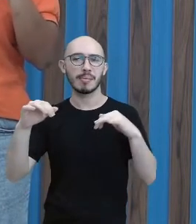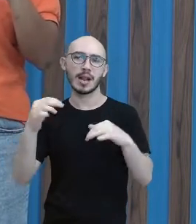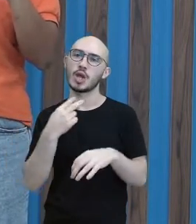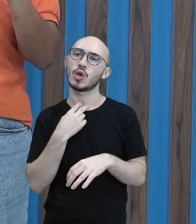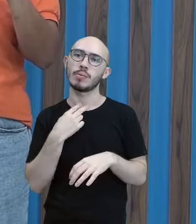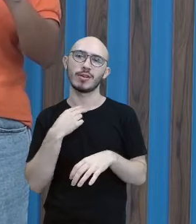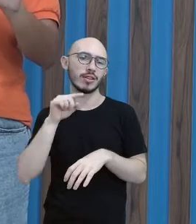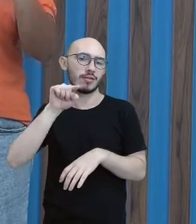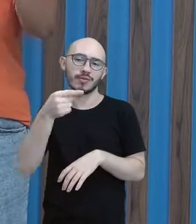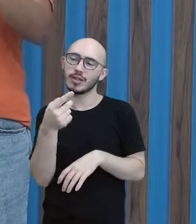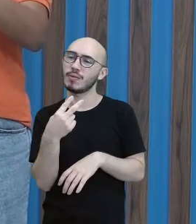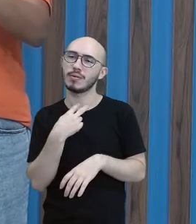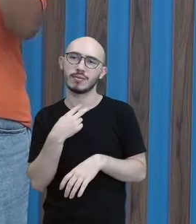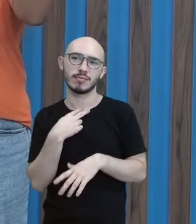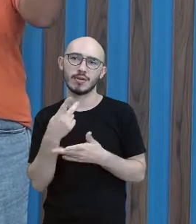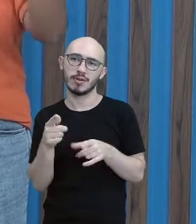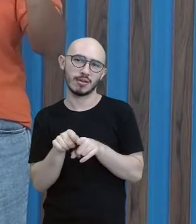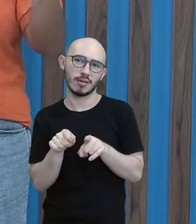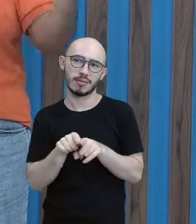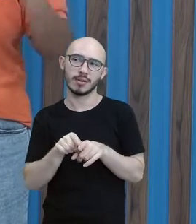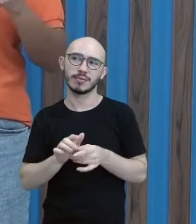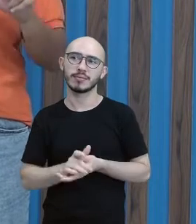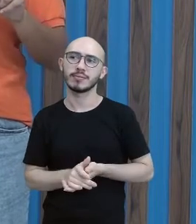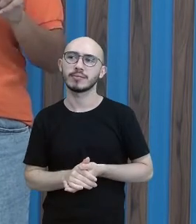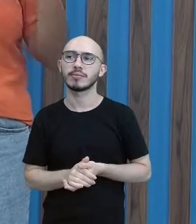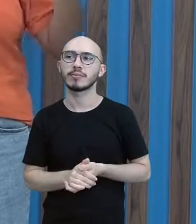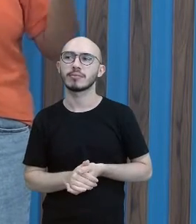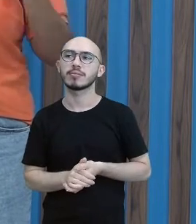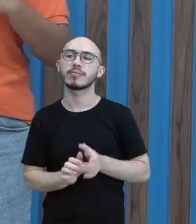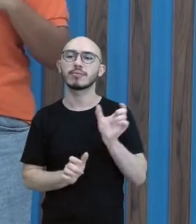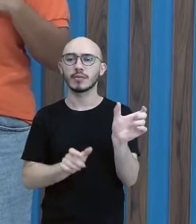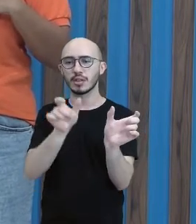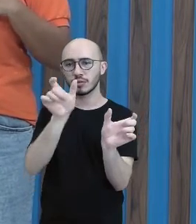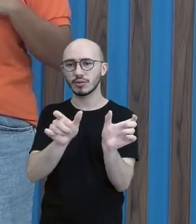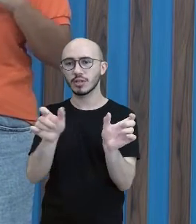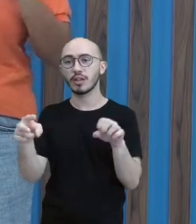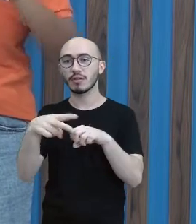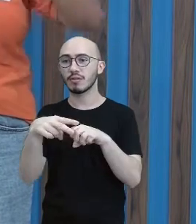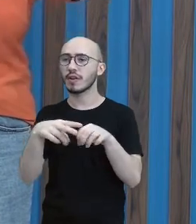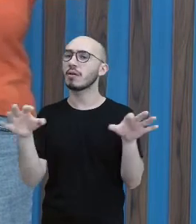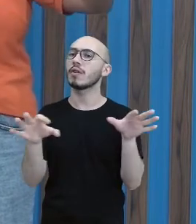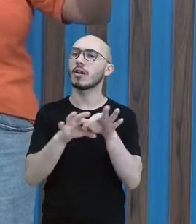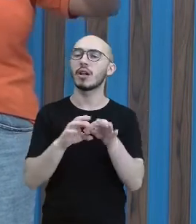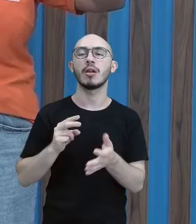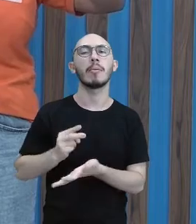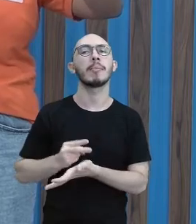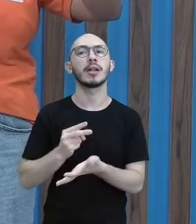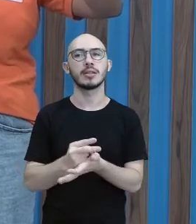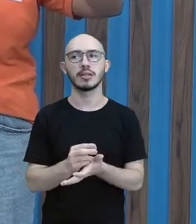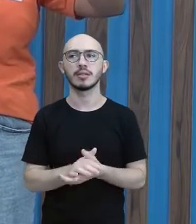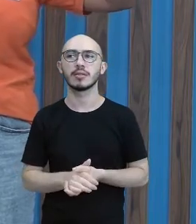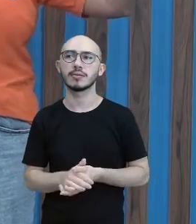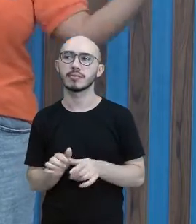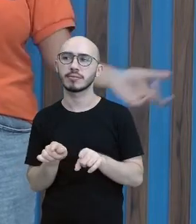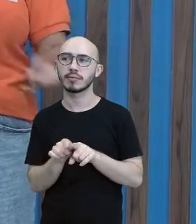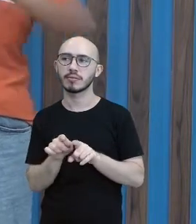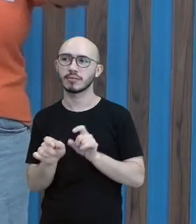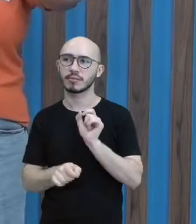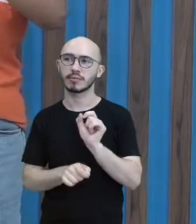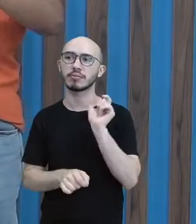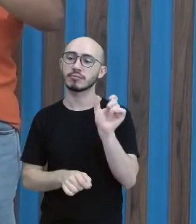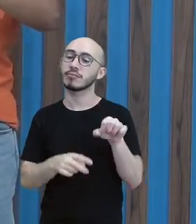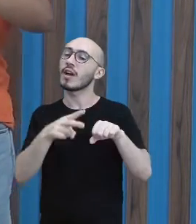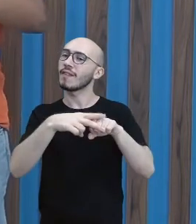do verbo. O verbo precisa do sujeito, então eu não separo o sujeito do verbo. Eu não separo o sujeito do predicado. Eu não